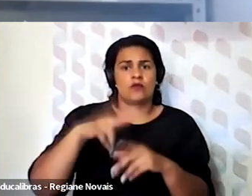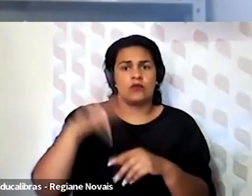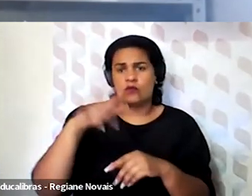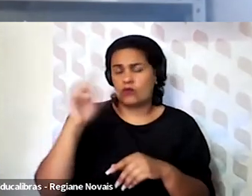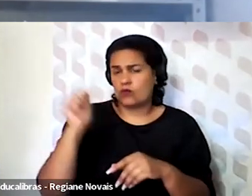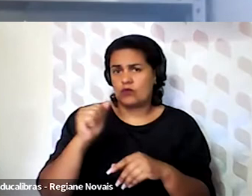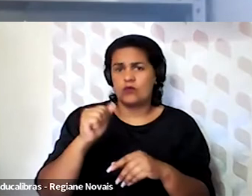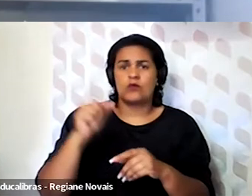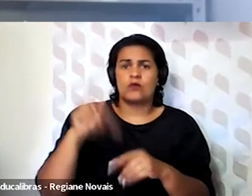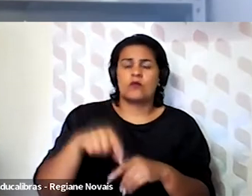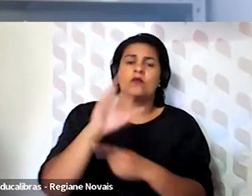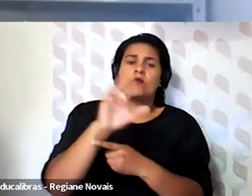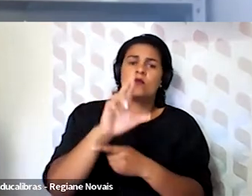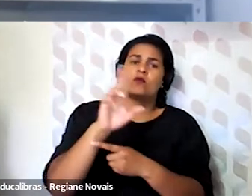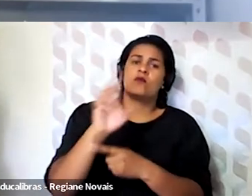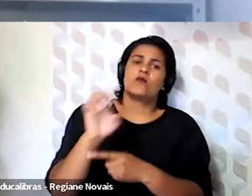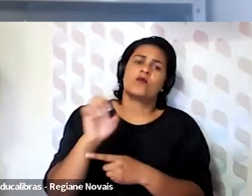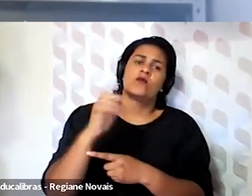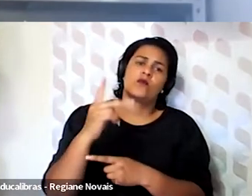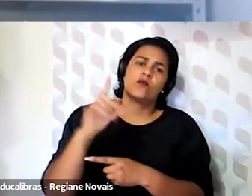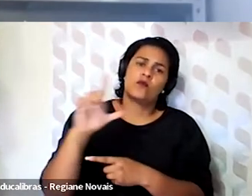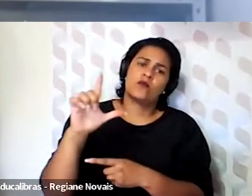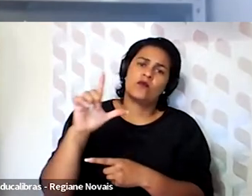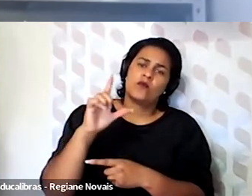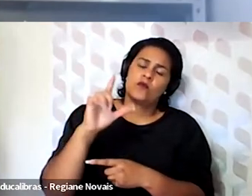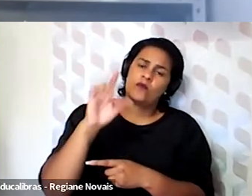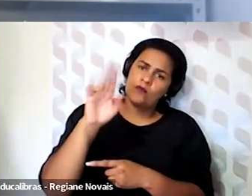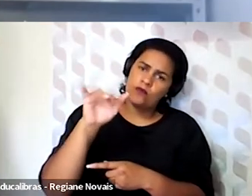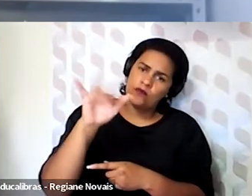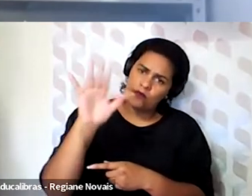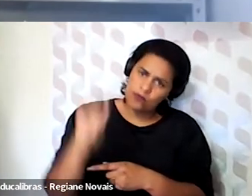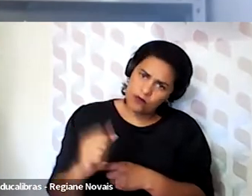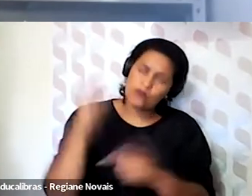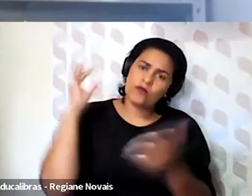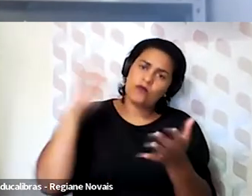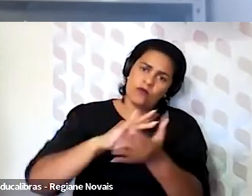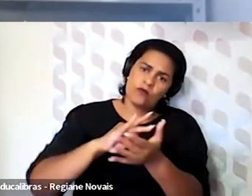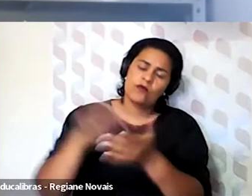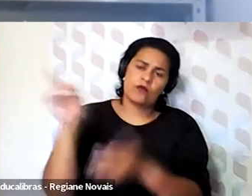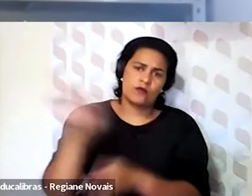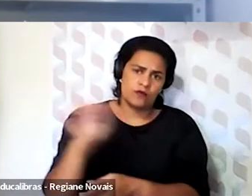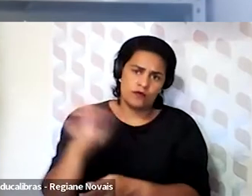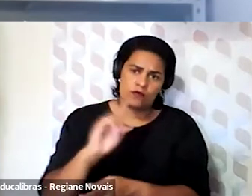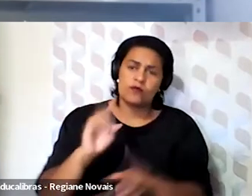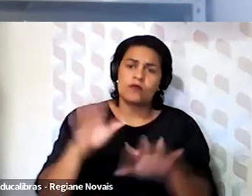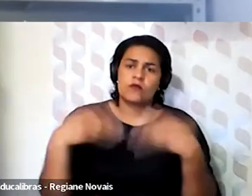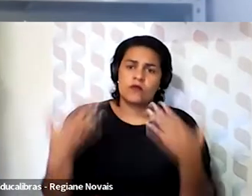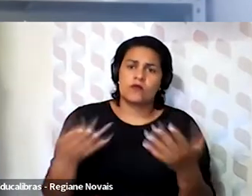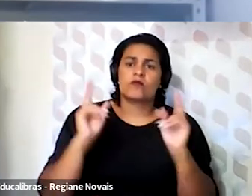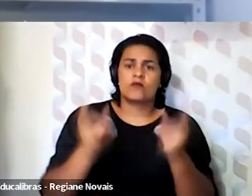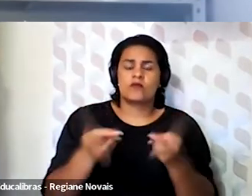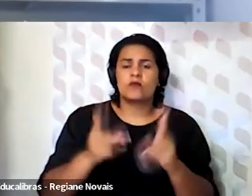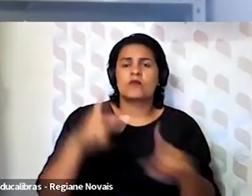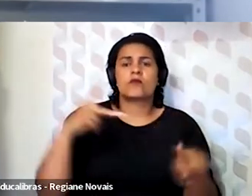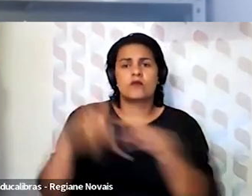saíram da política e sempre estiveram como um fator de instabilidade política no Brasil e de impedimento da